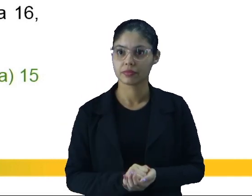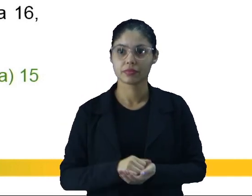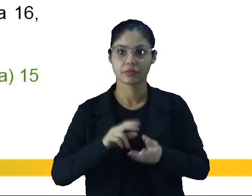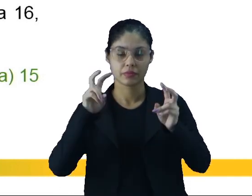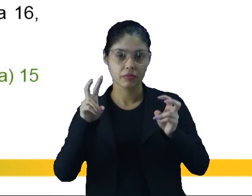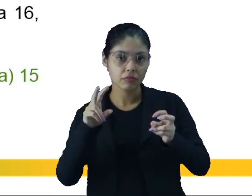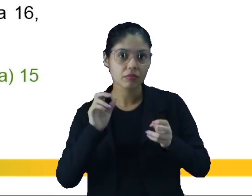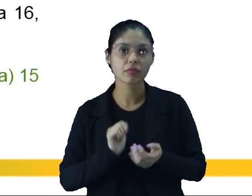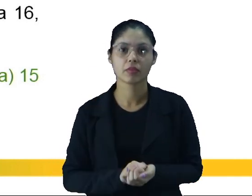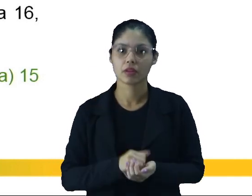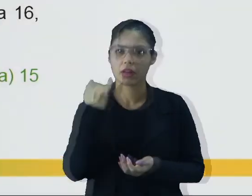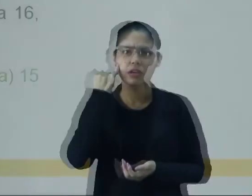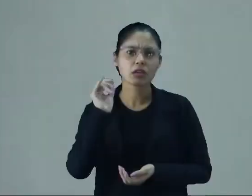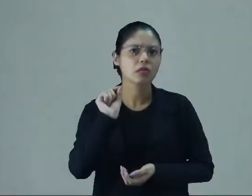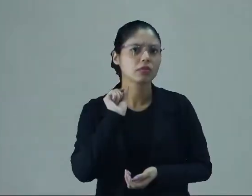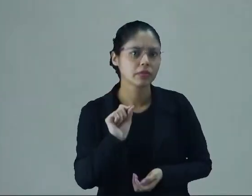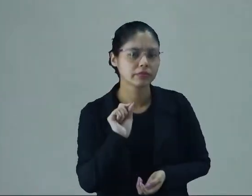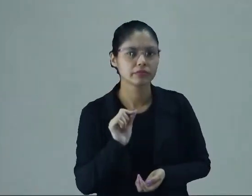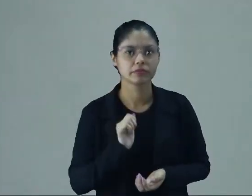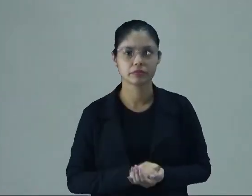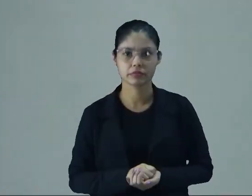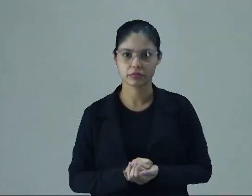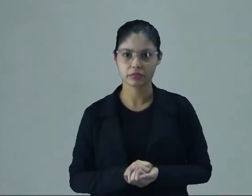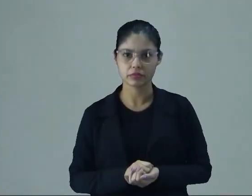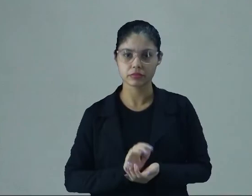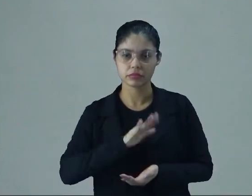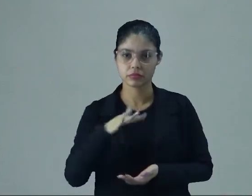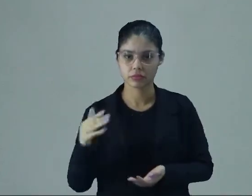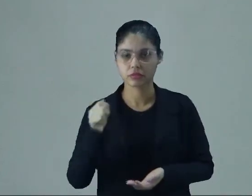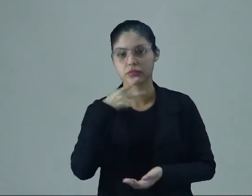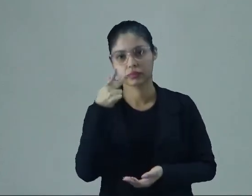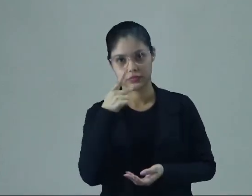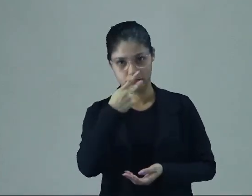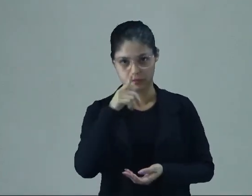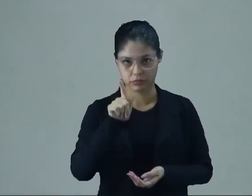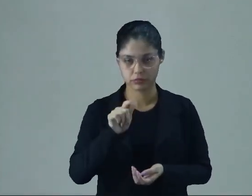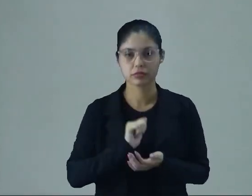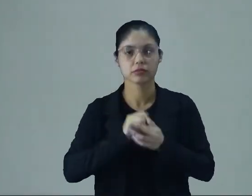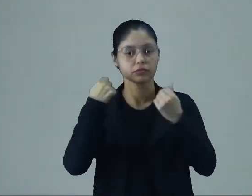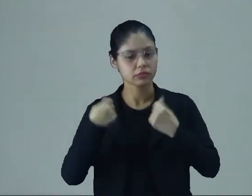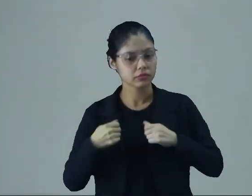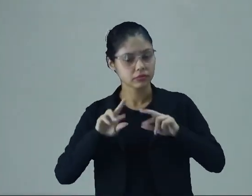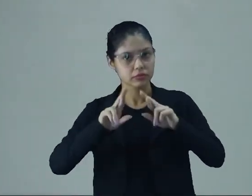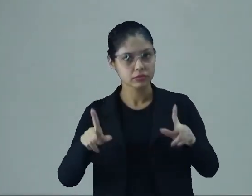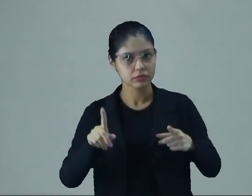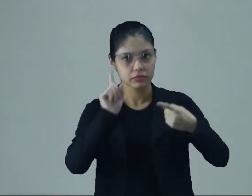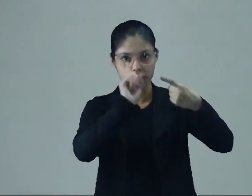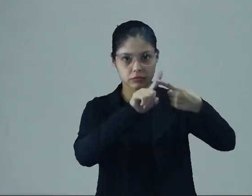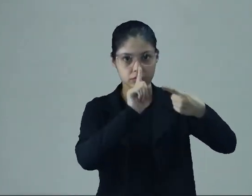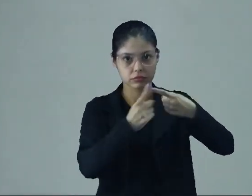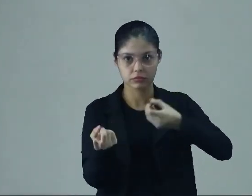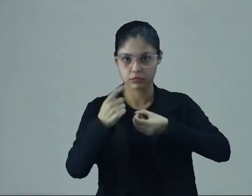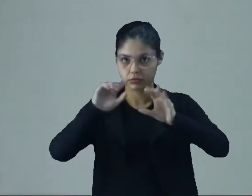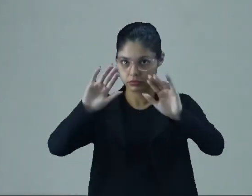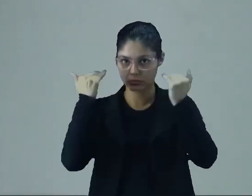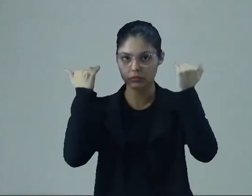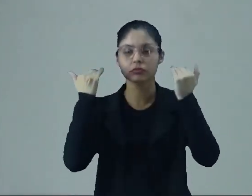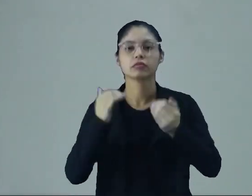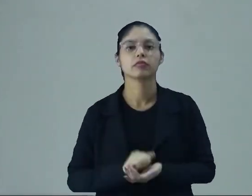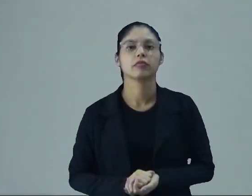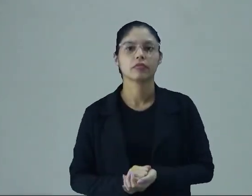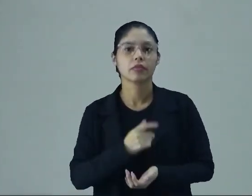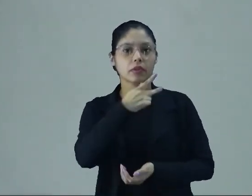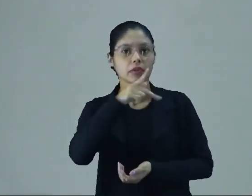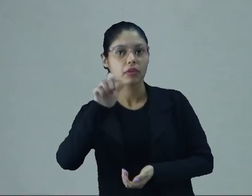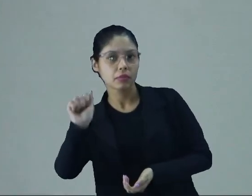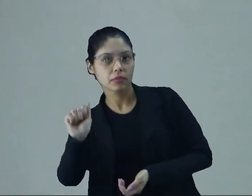a ideia é simplesmente o quê? Quando falar em PG, você tem que diferenciar. Primeiro, agora volta comigo. Quando é que